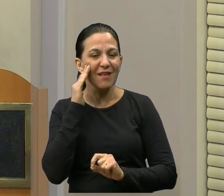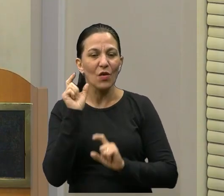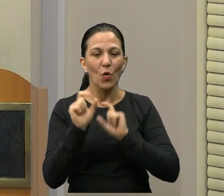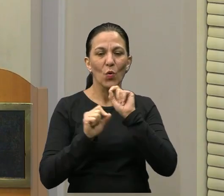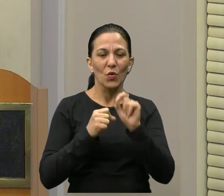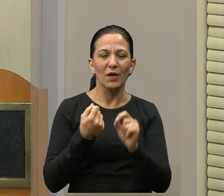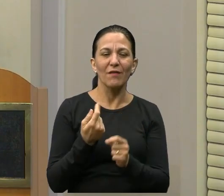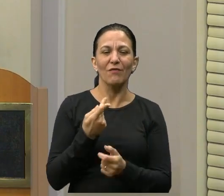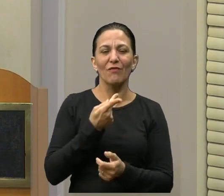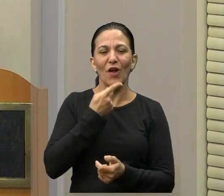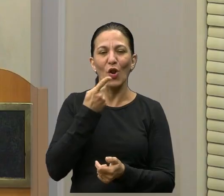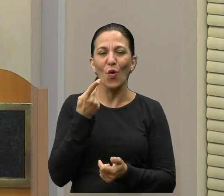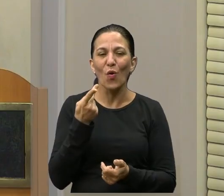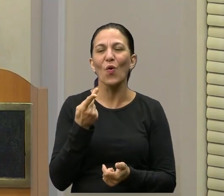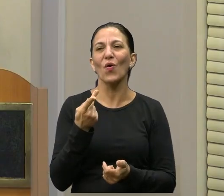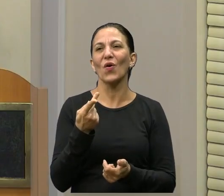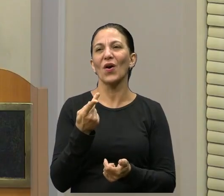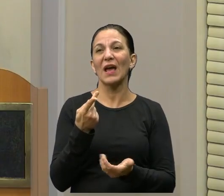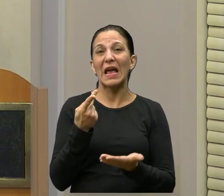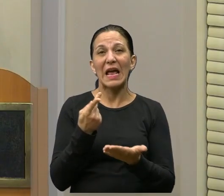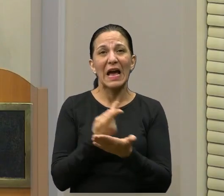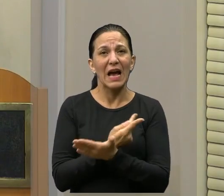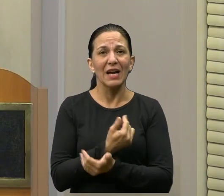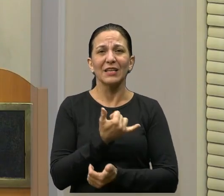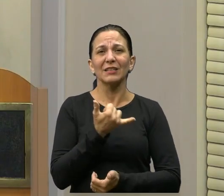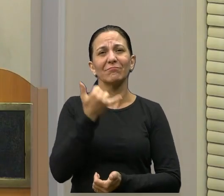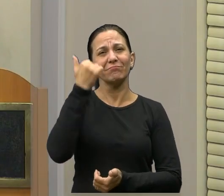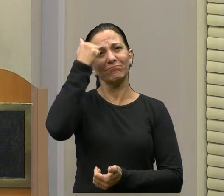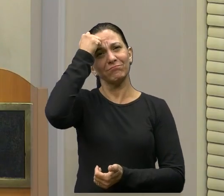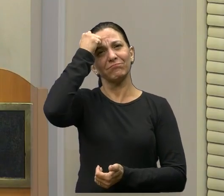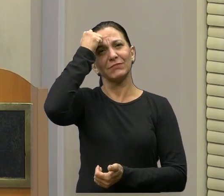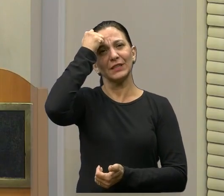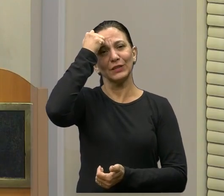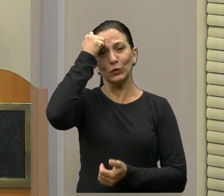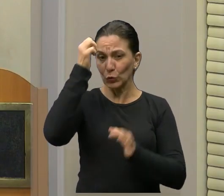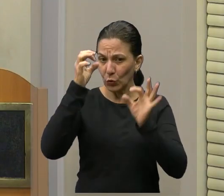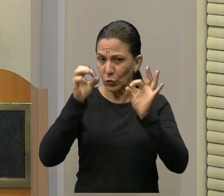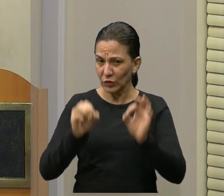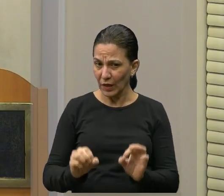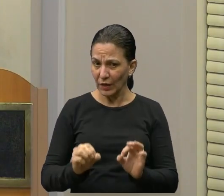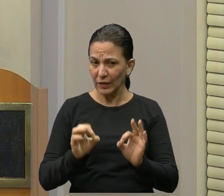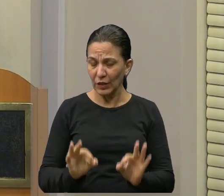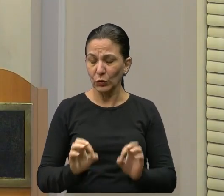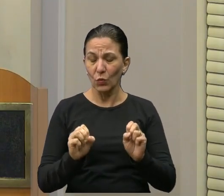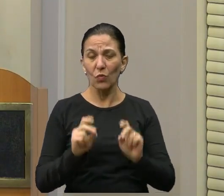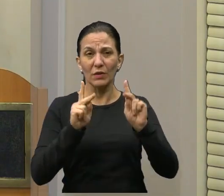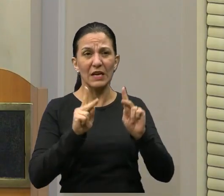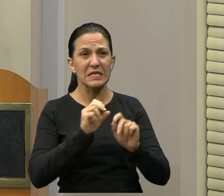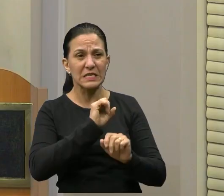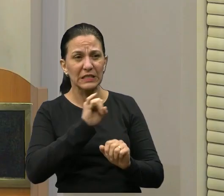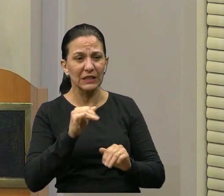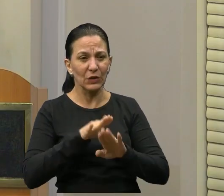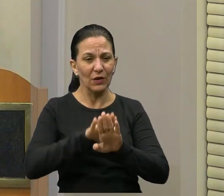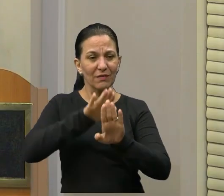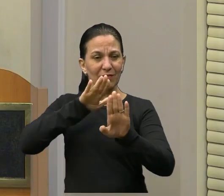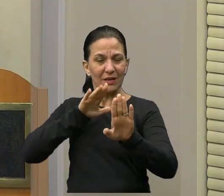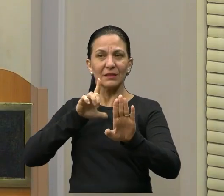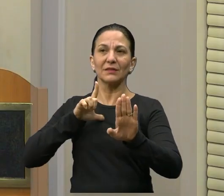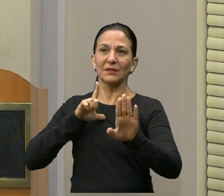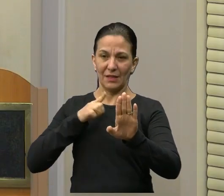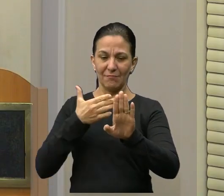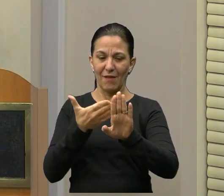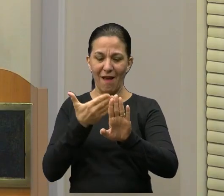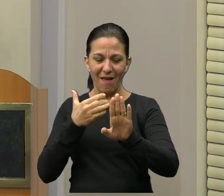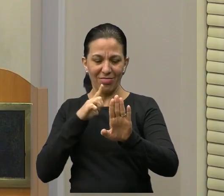algo errado e se arrependeu, está tudo certo. Ou seja, se fôssemos levar tudo o que ocorre nos bastidores e durante a